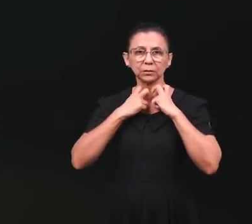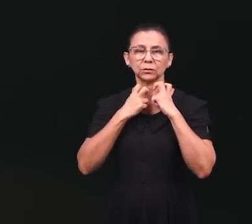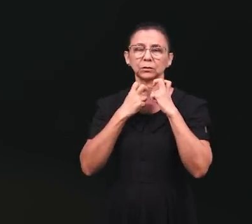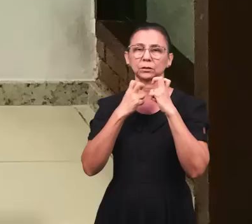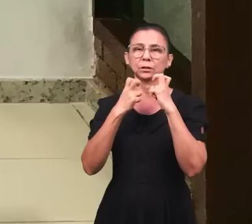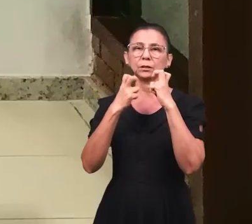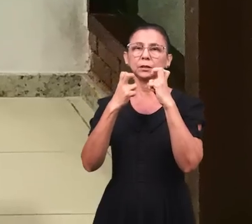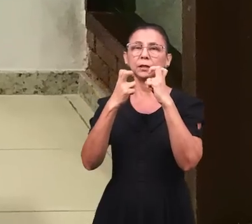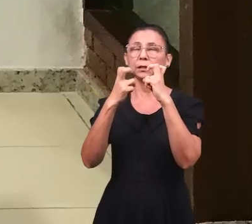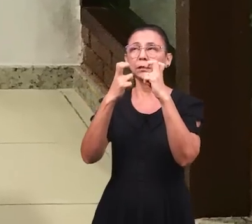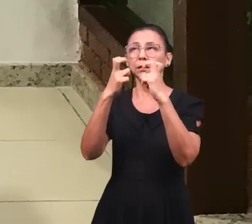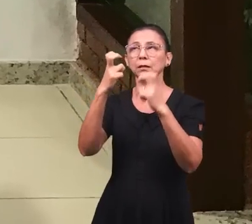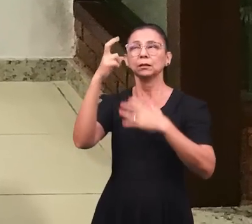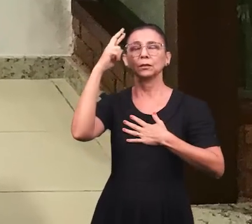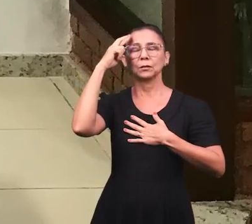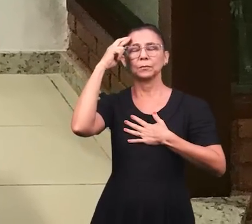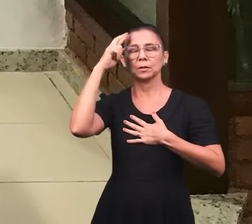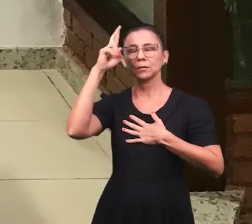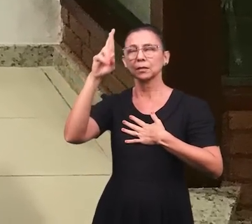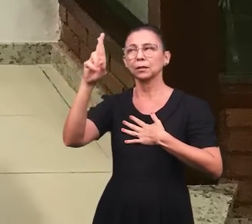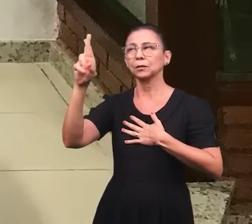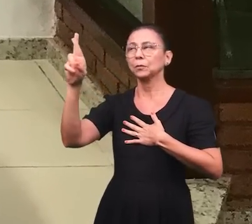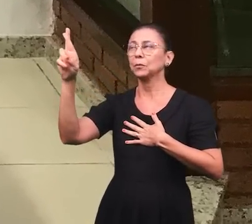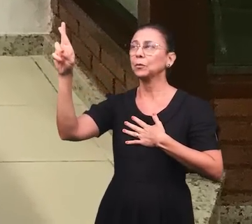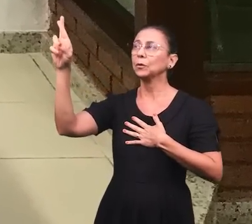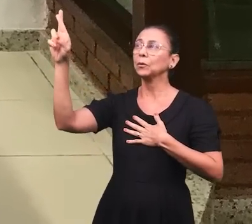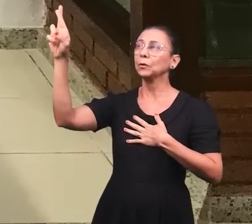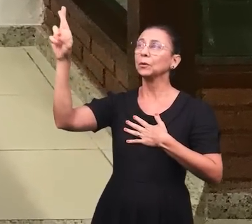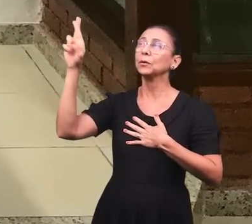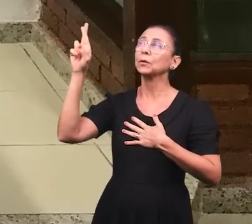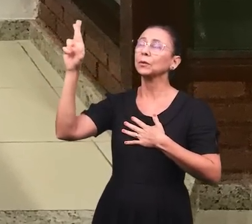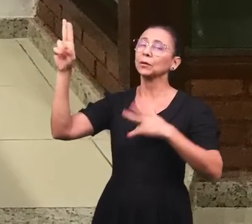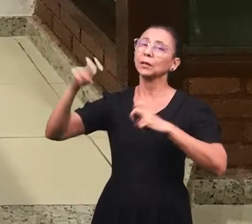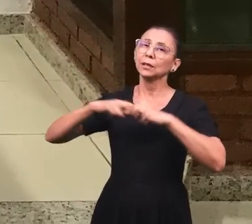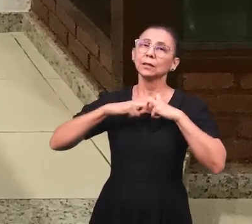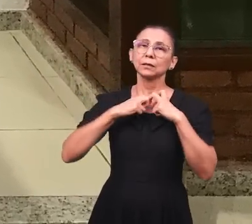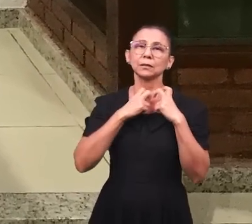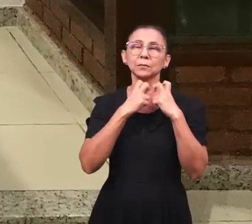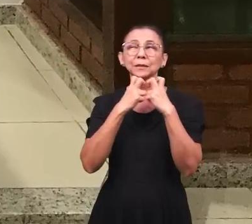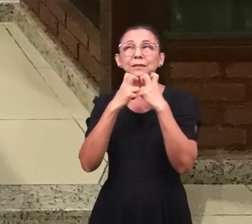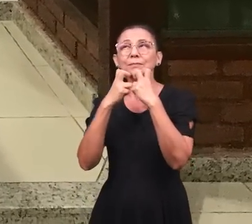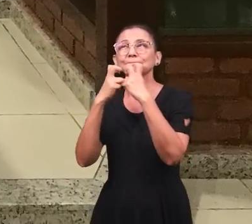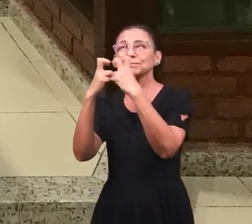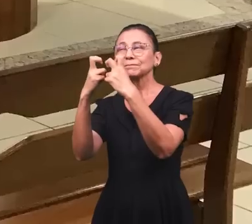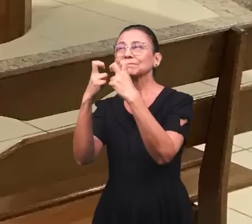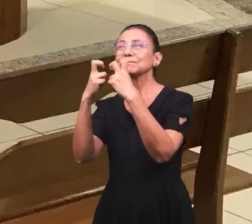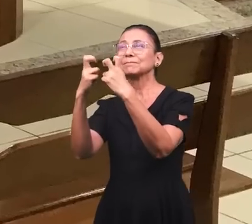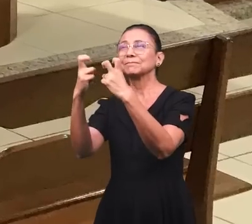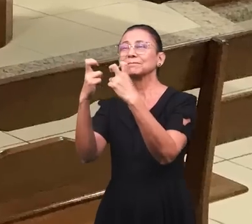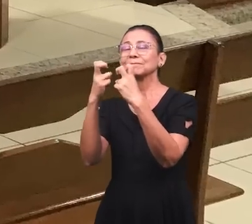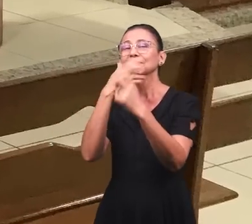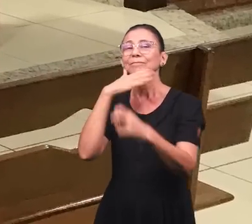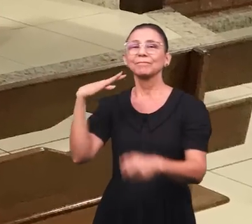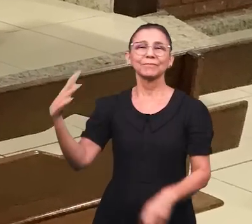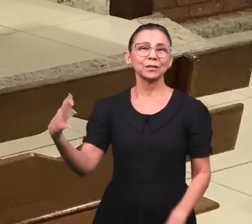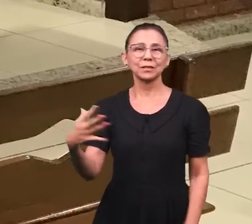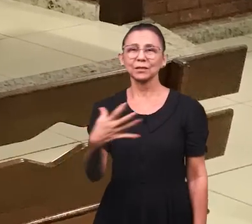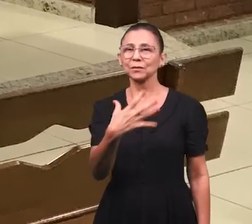bendizer. Clamo a ti, ó meu Senhor, clamo a